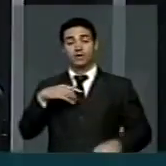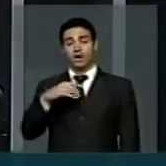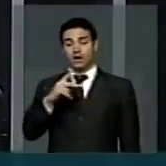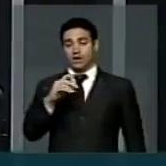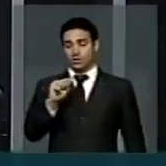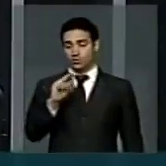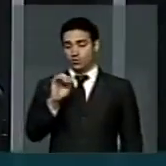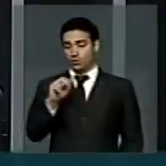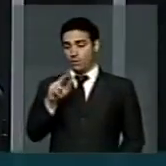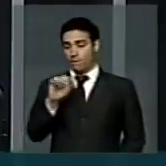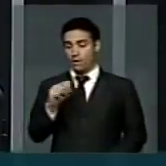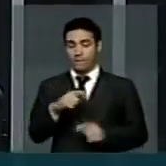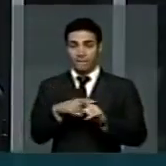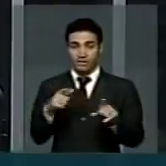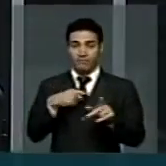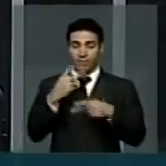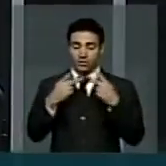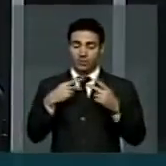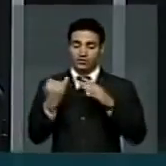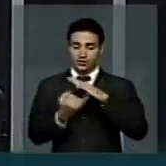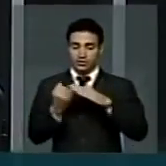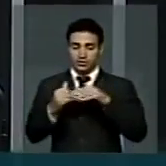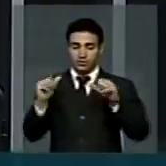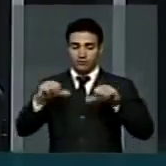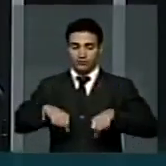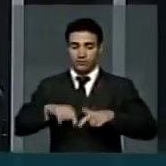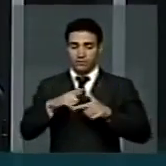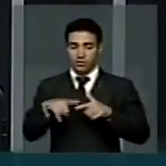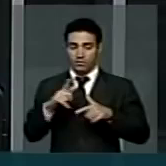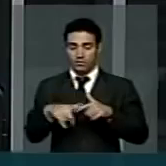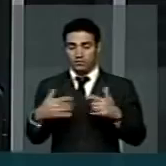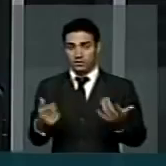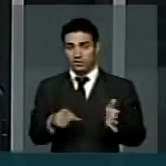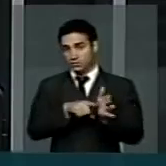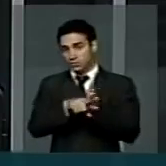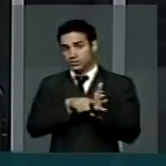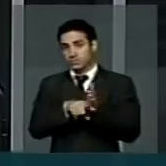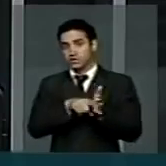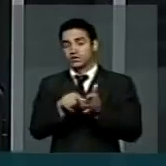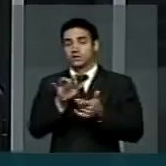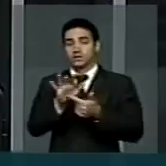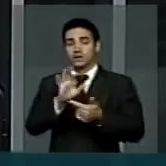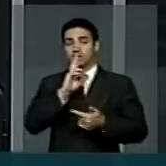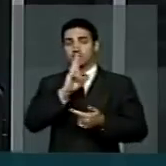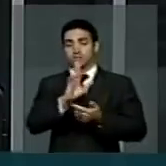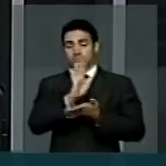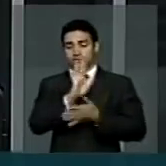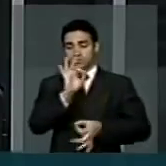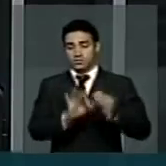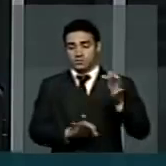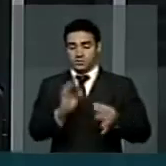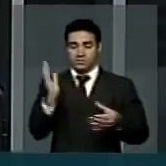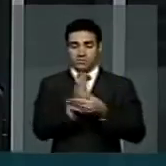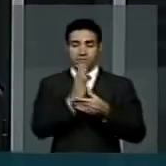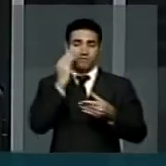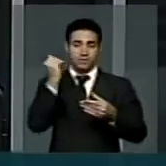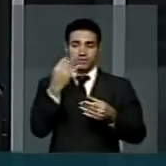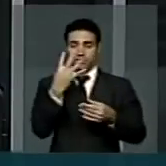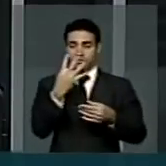parte, escancarou a crise institucional. O inquérito que resultou no julgamento da famosa ação penal